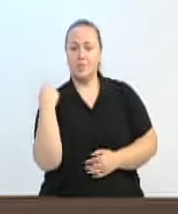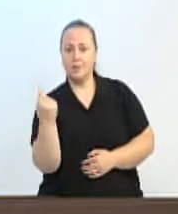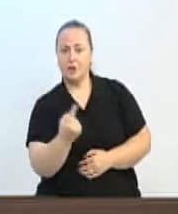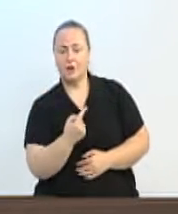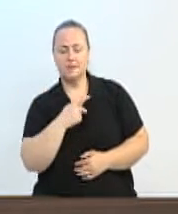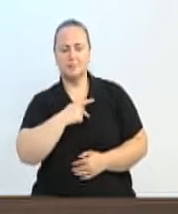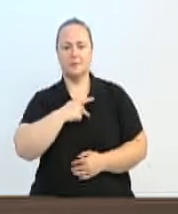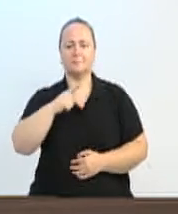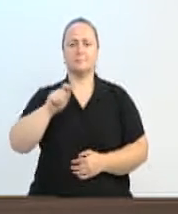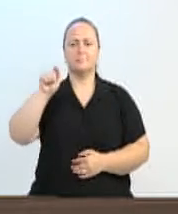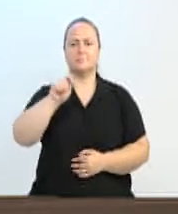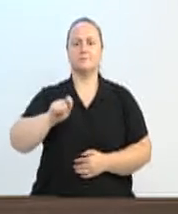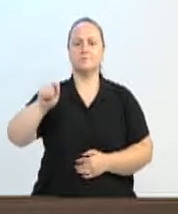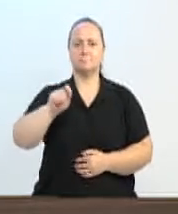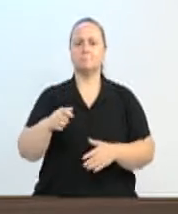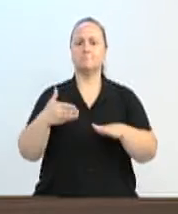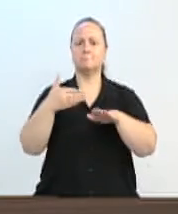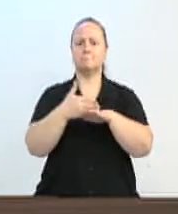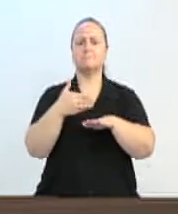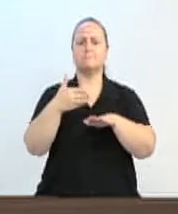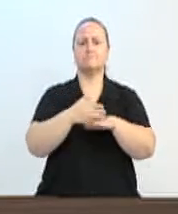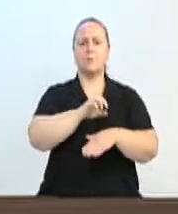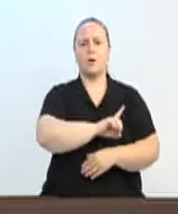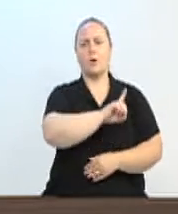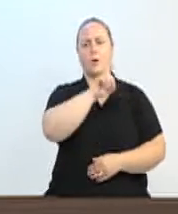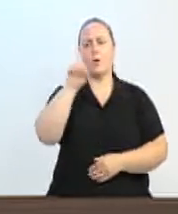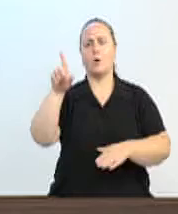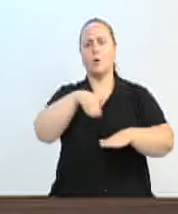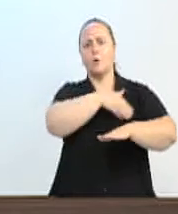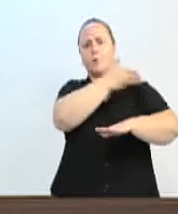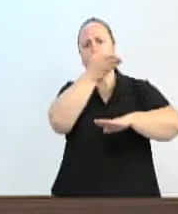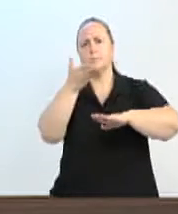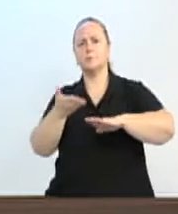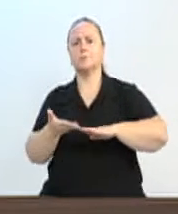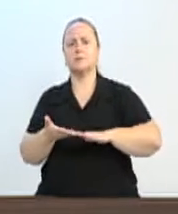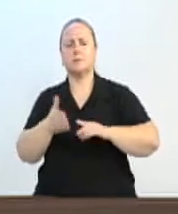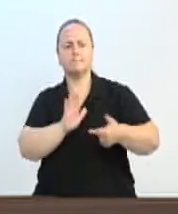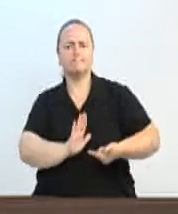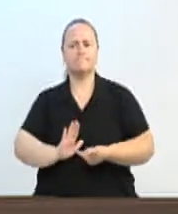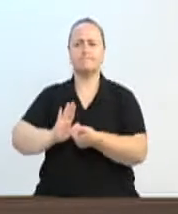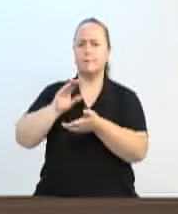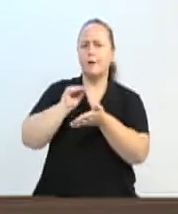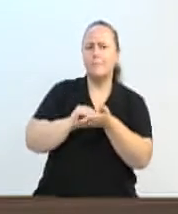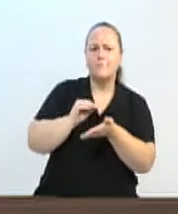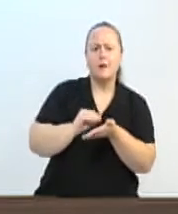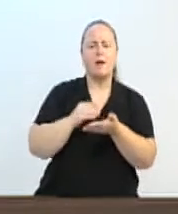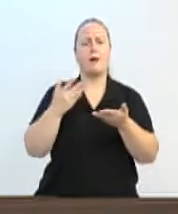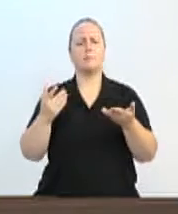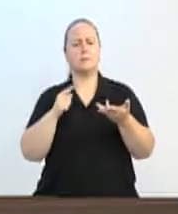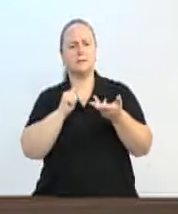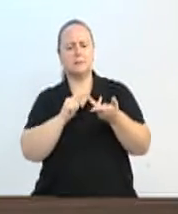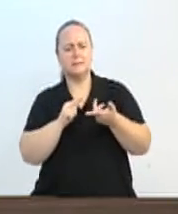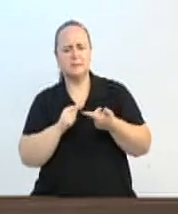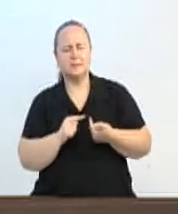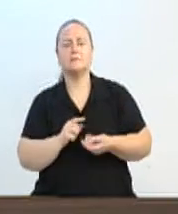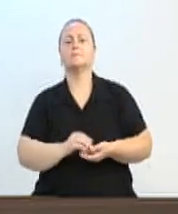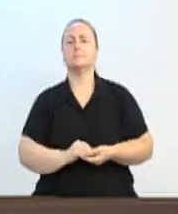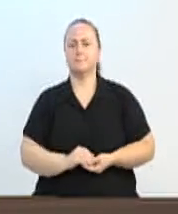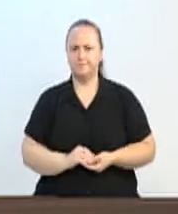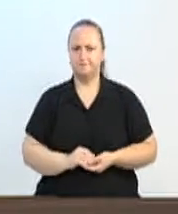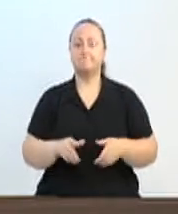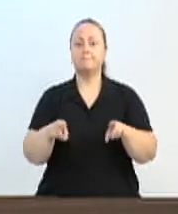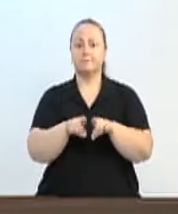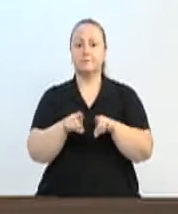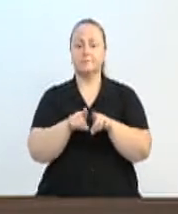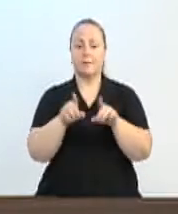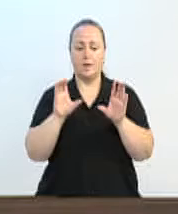presidentes de associação de moradores passaram o dia inteiro conosco andando mostrando as demandas e como a integração de vocês